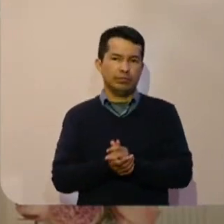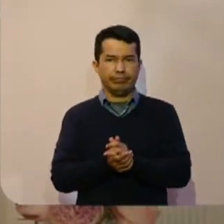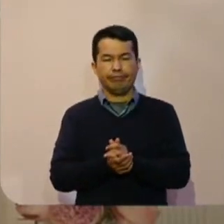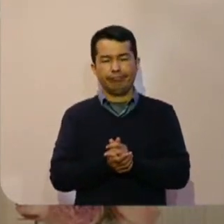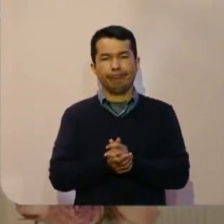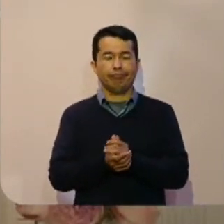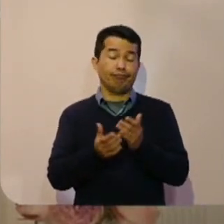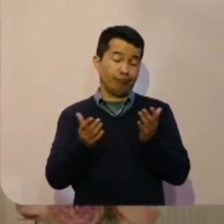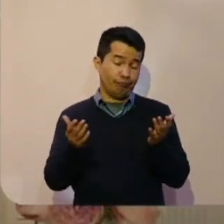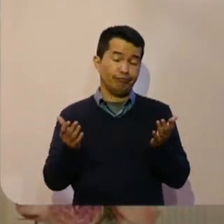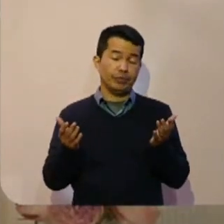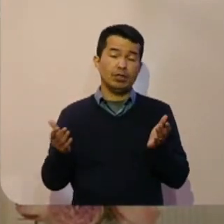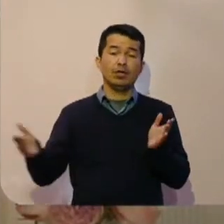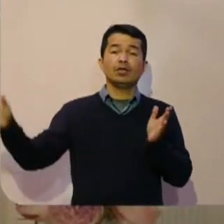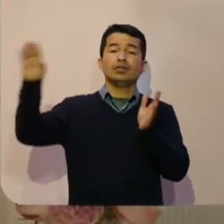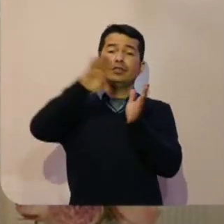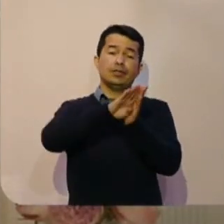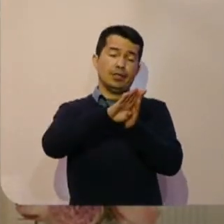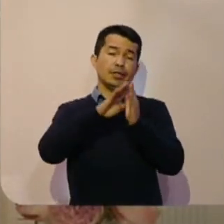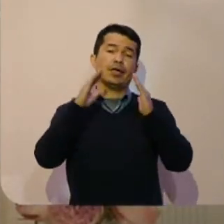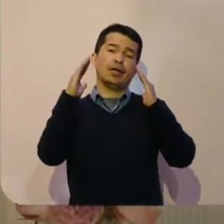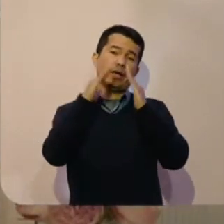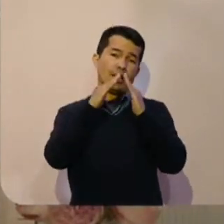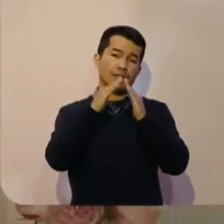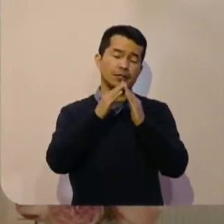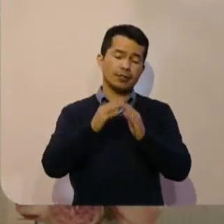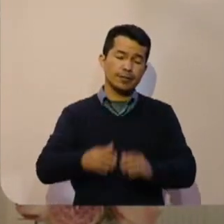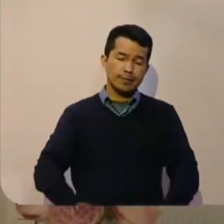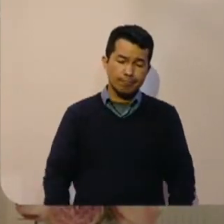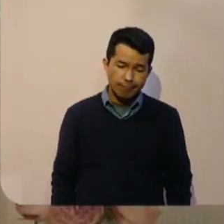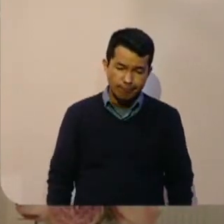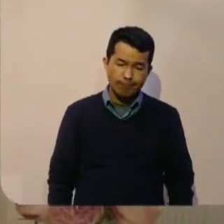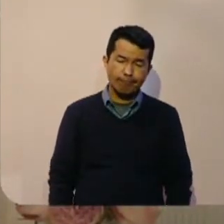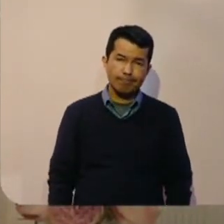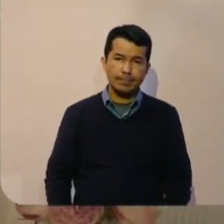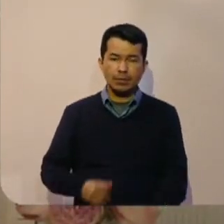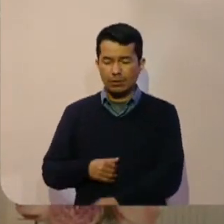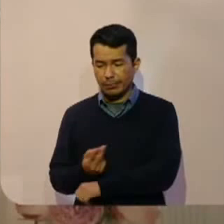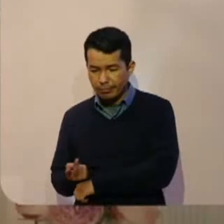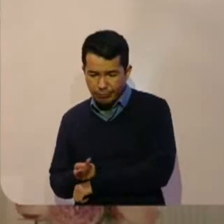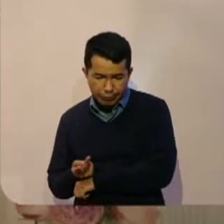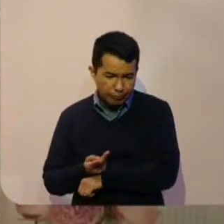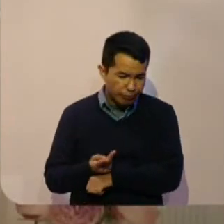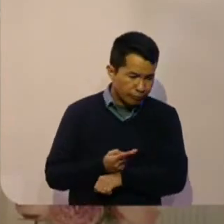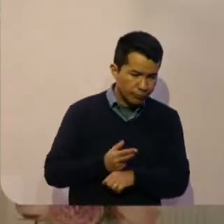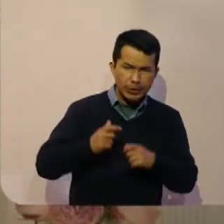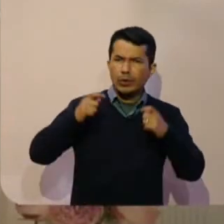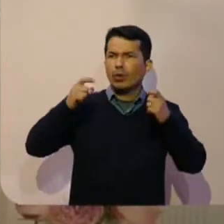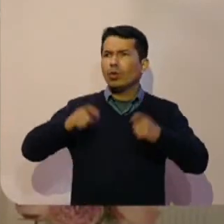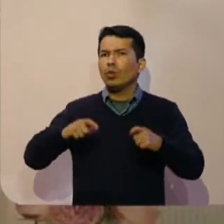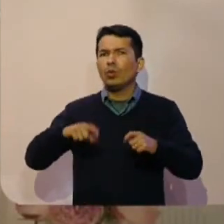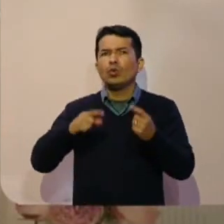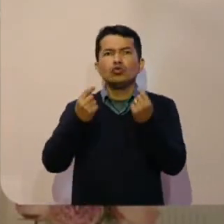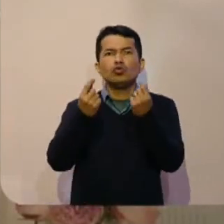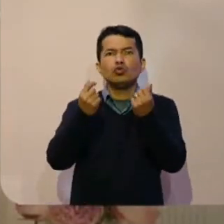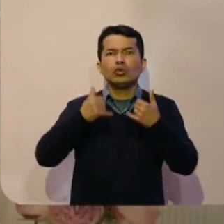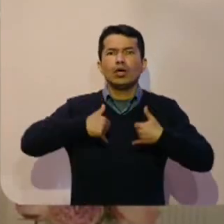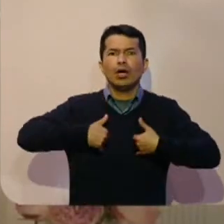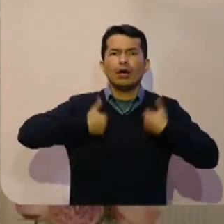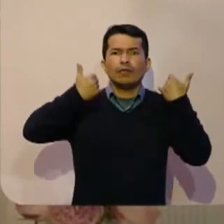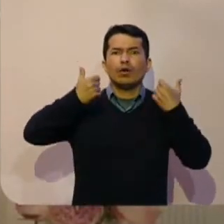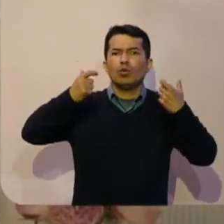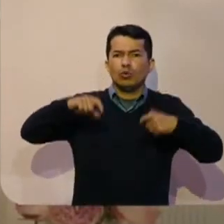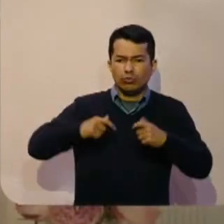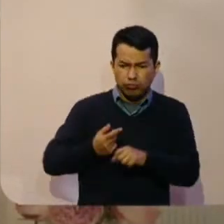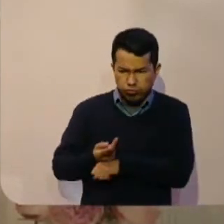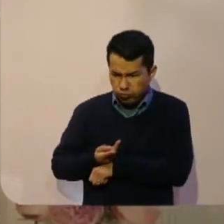ela chegou perto da casa dela, lá, ela foi procurar o dinheiro e disse: onde é que está o meu dinheiro de aniversário?